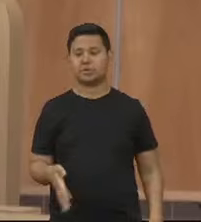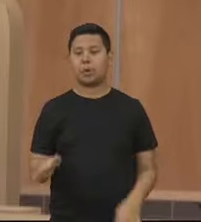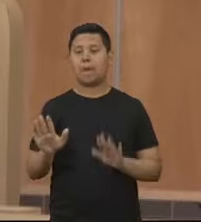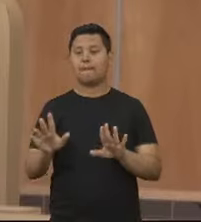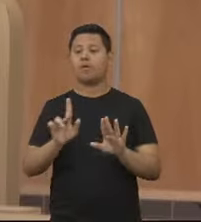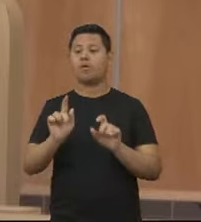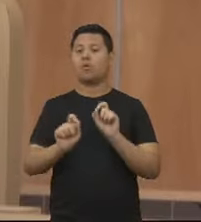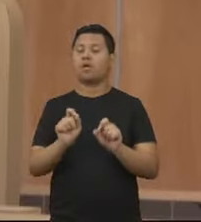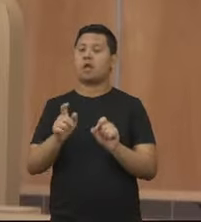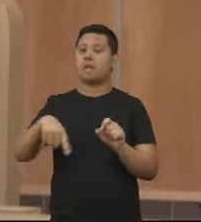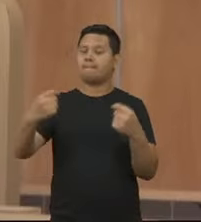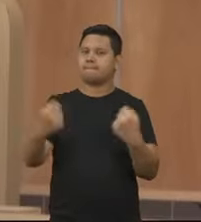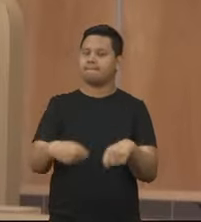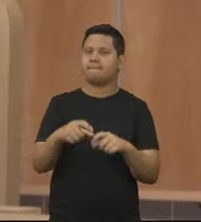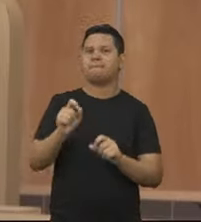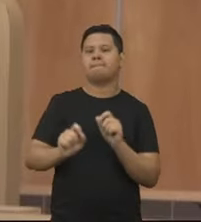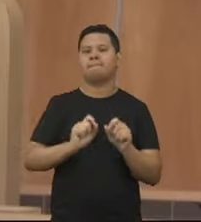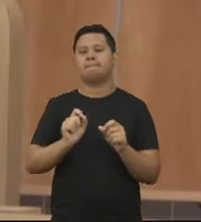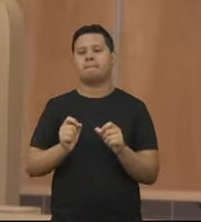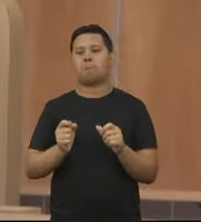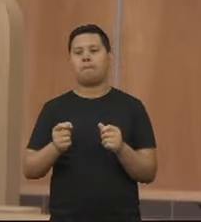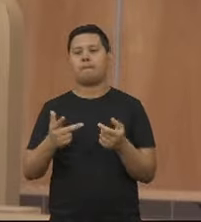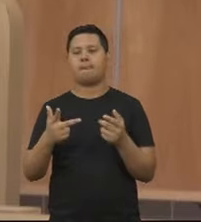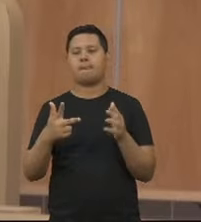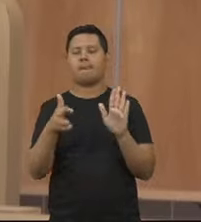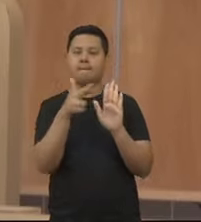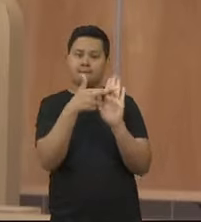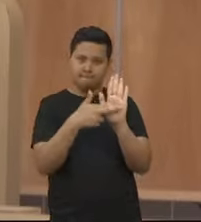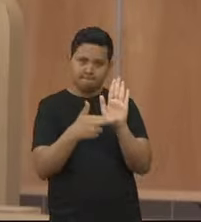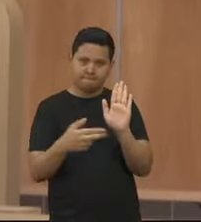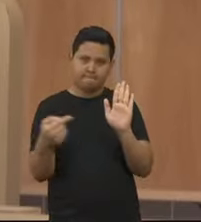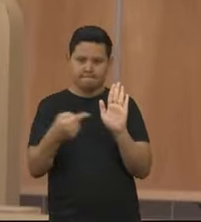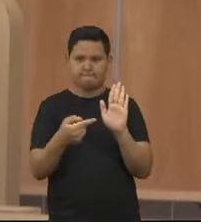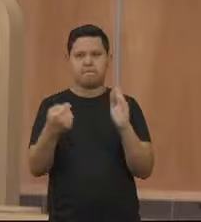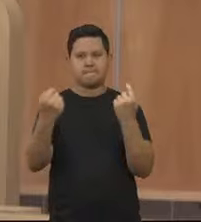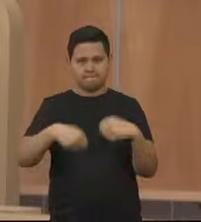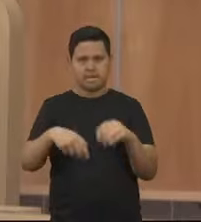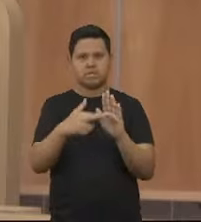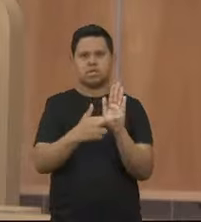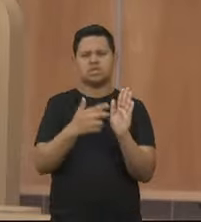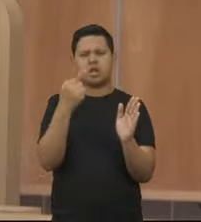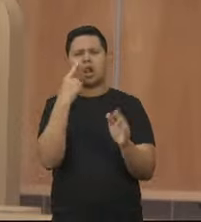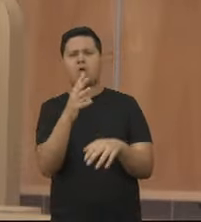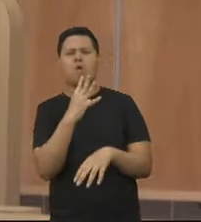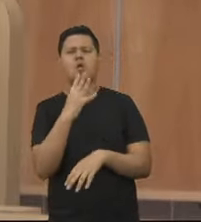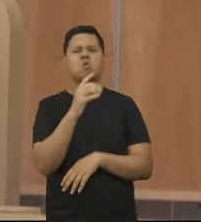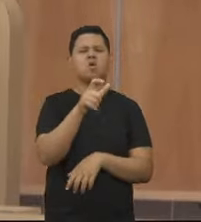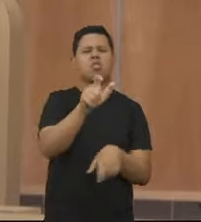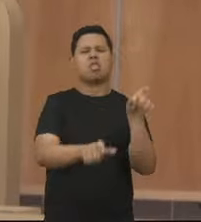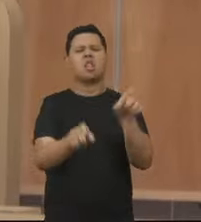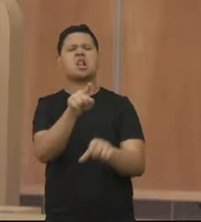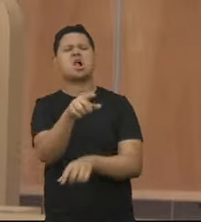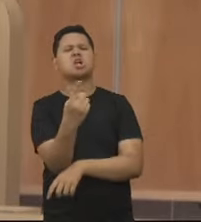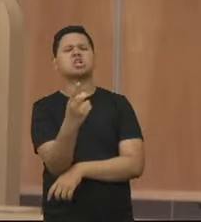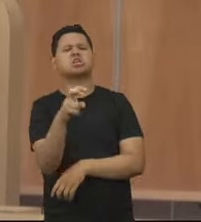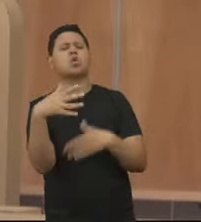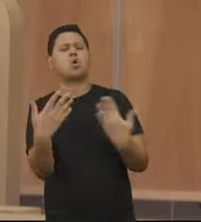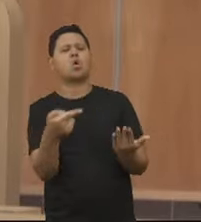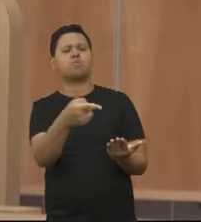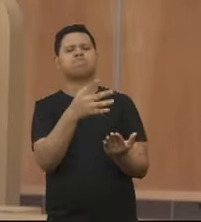Mas a gente precisa regulamentar isso, precisa saber quem são essas pessoas e